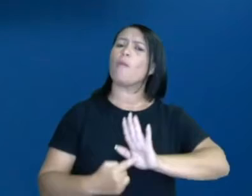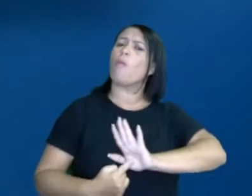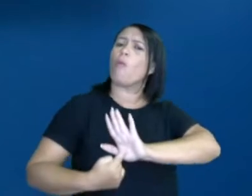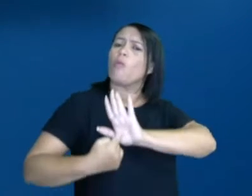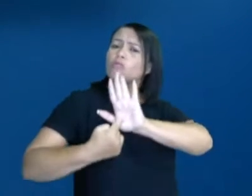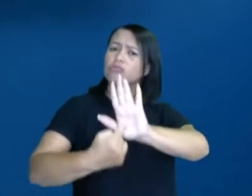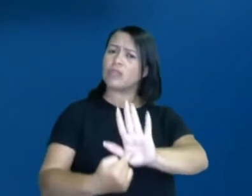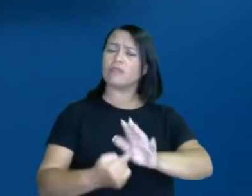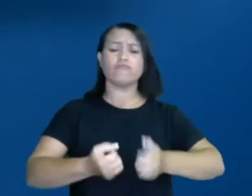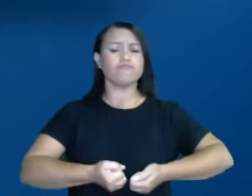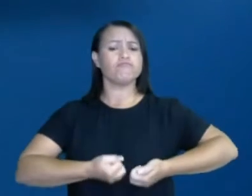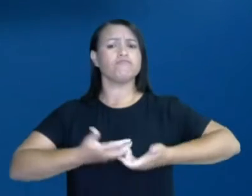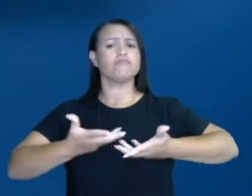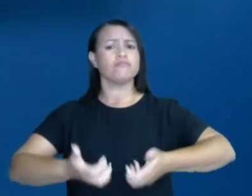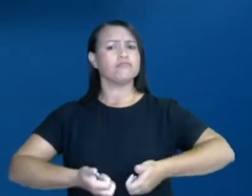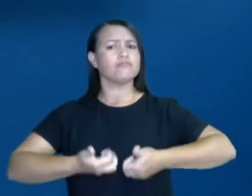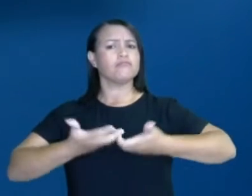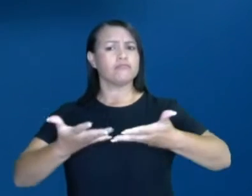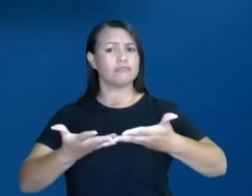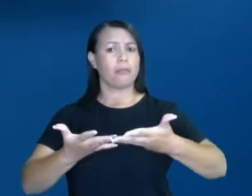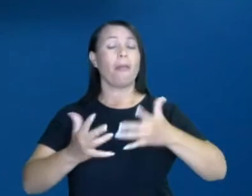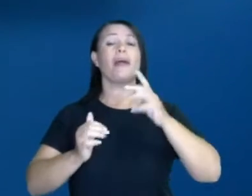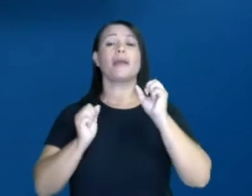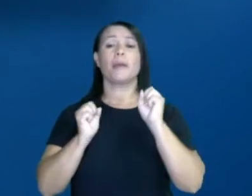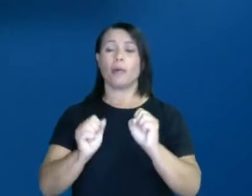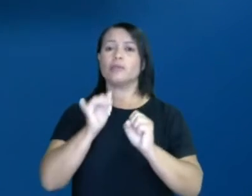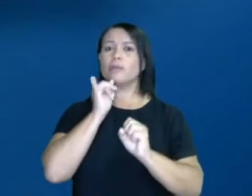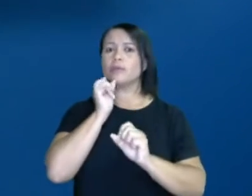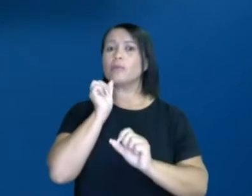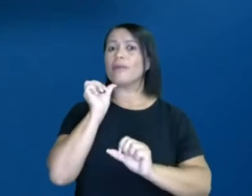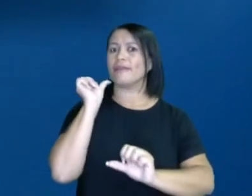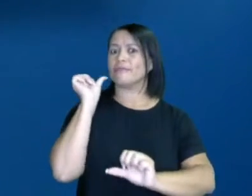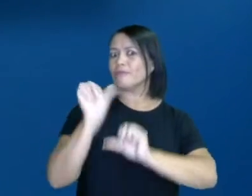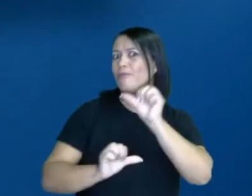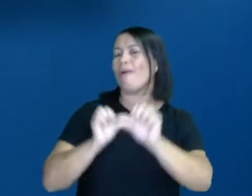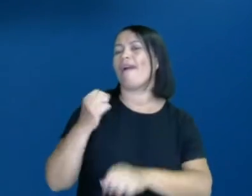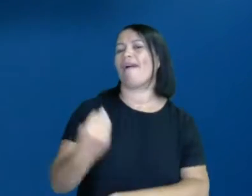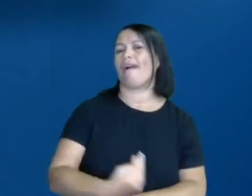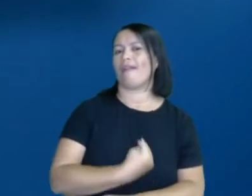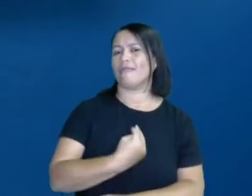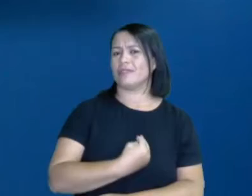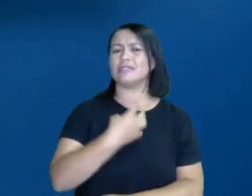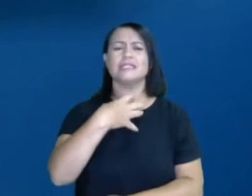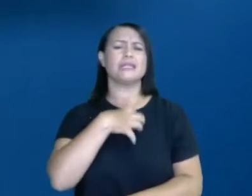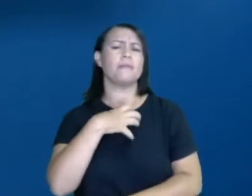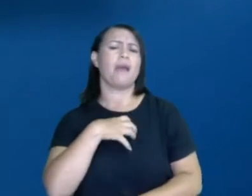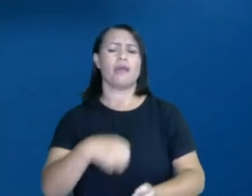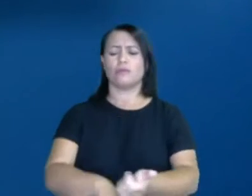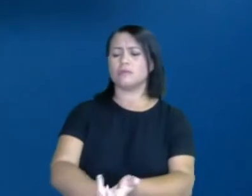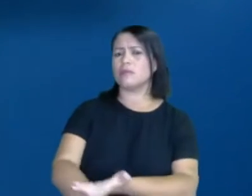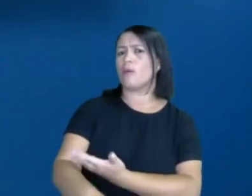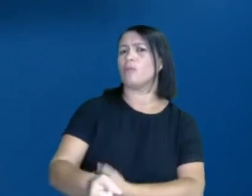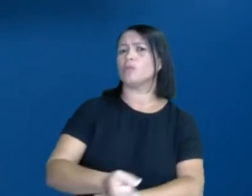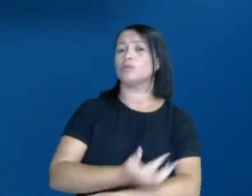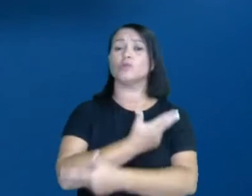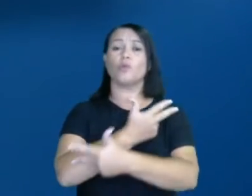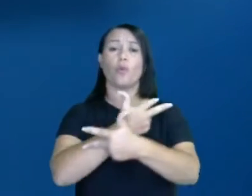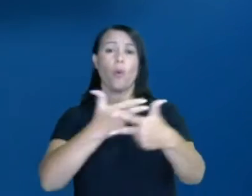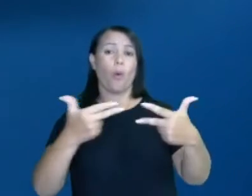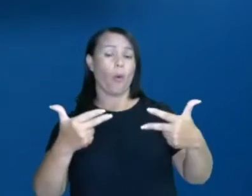que a gente possa, né, contornar situações da vida. Sentimentos e emoções são